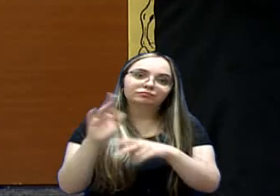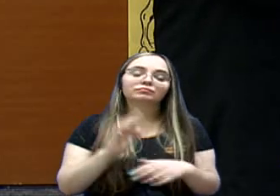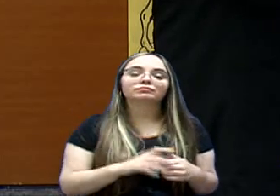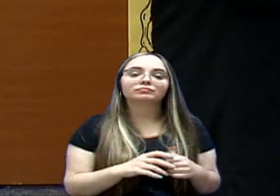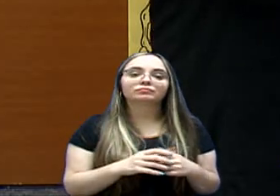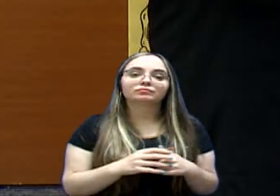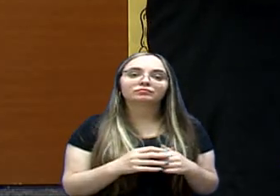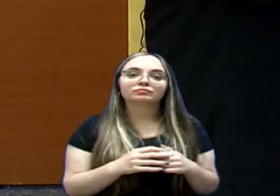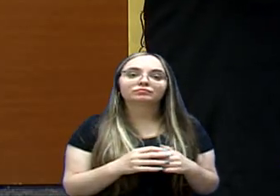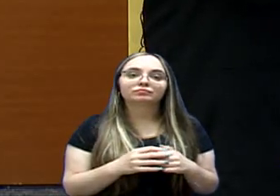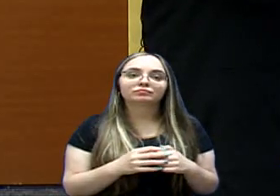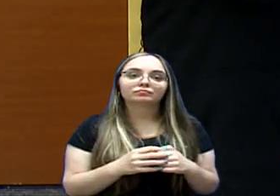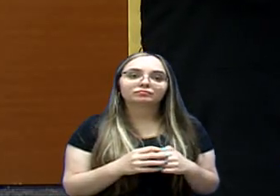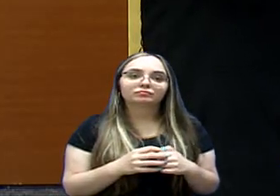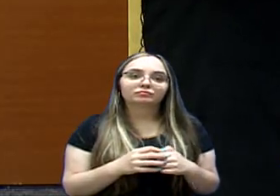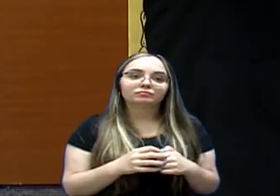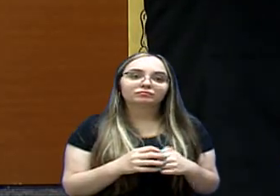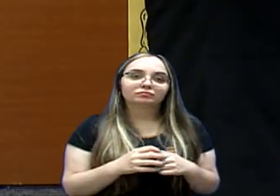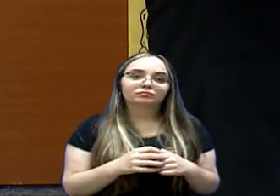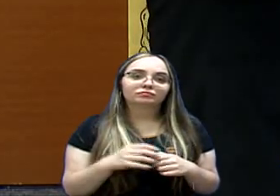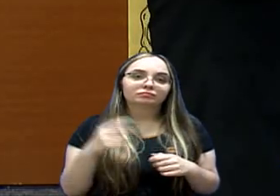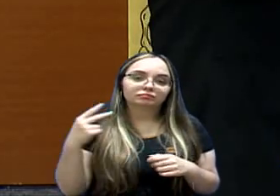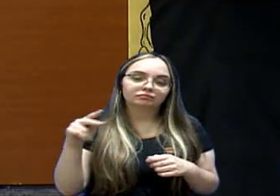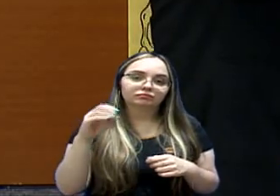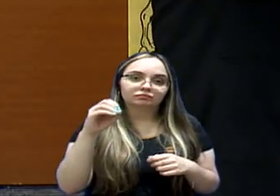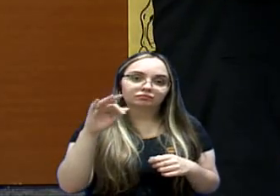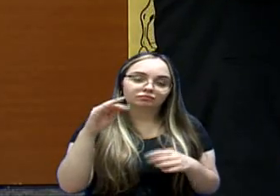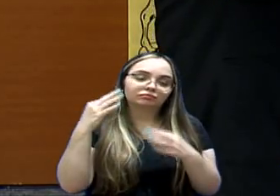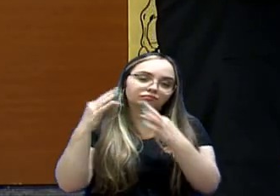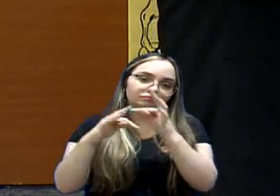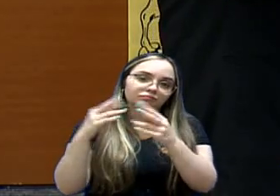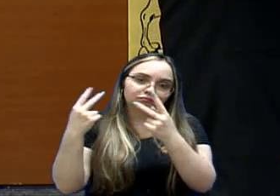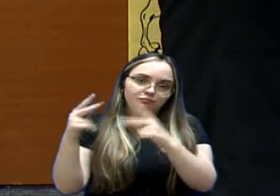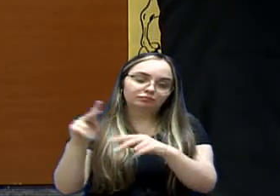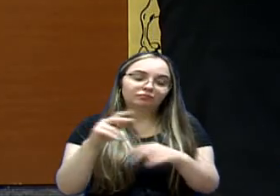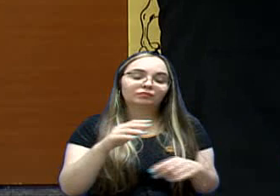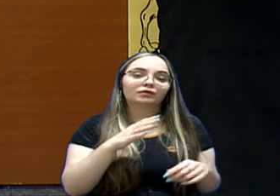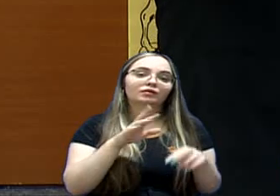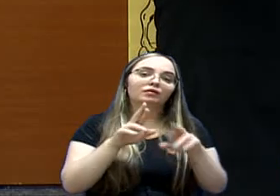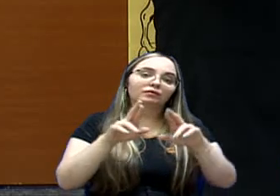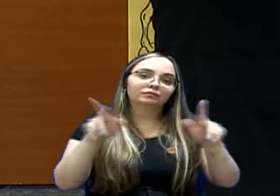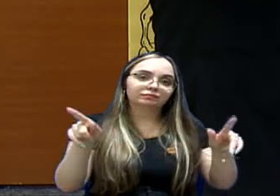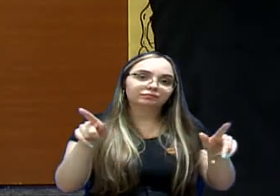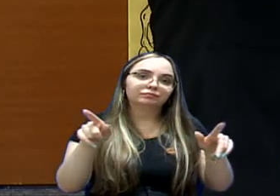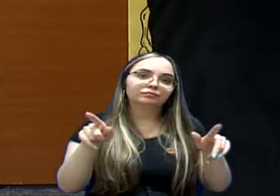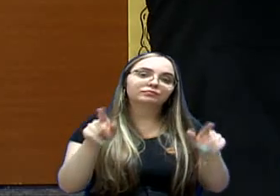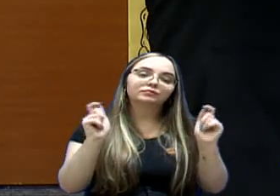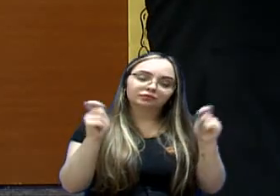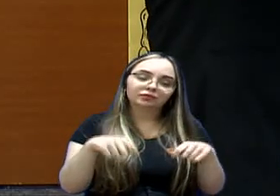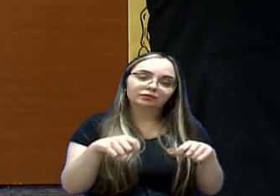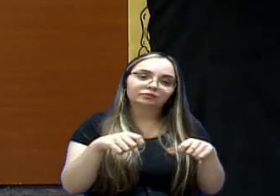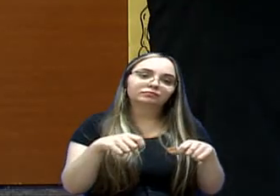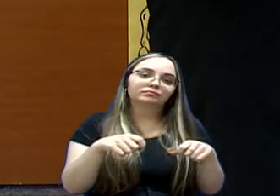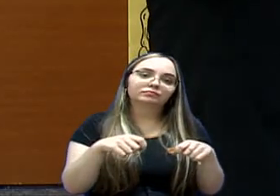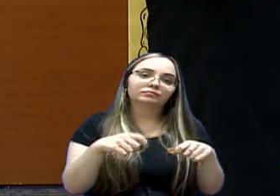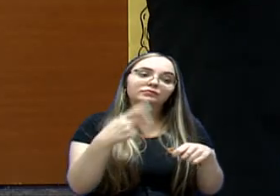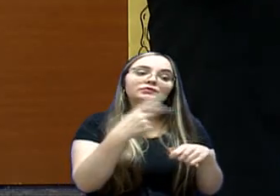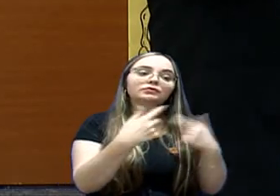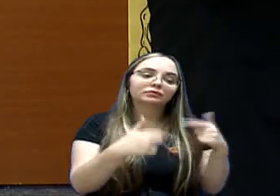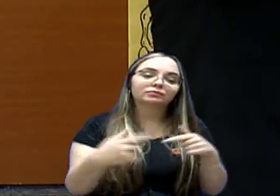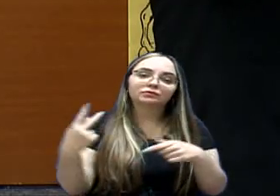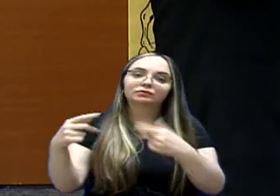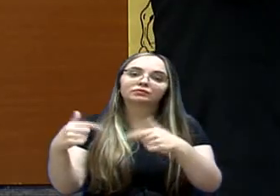médico oftalmologista vai tratar dessa pessoa. Então, diferenciar bem a cada